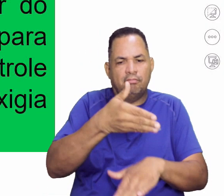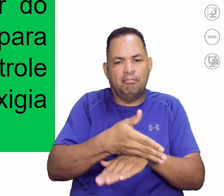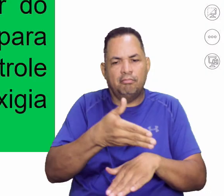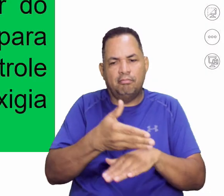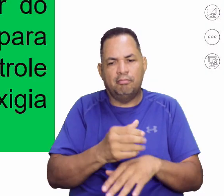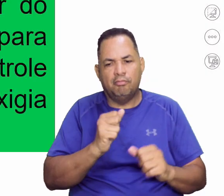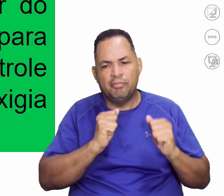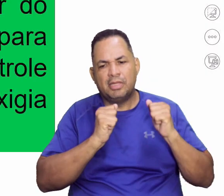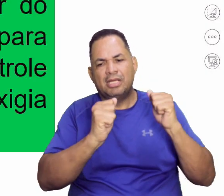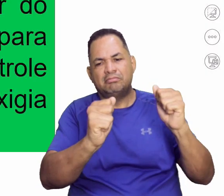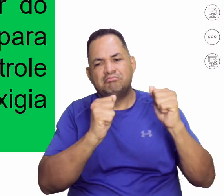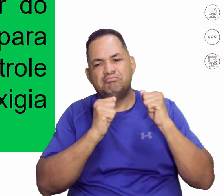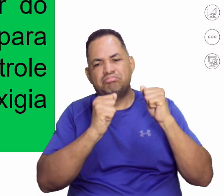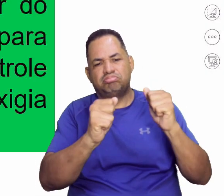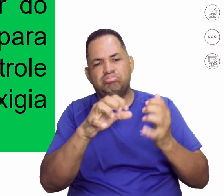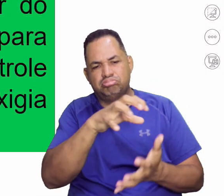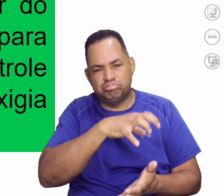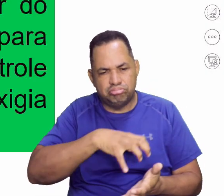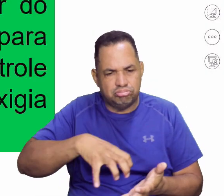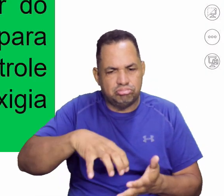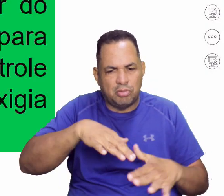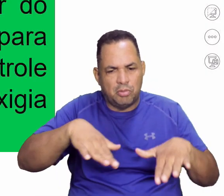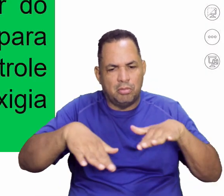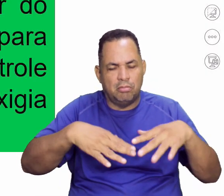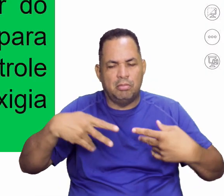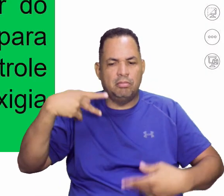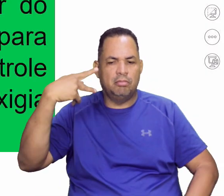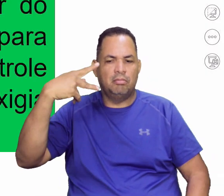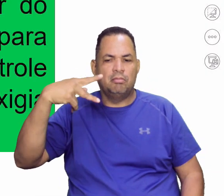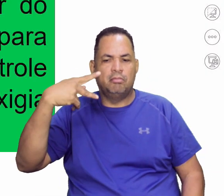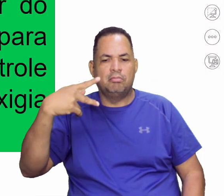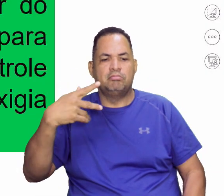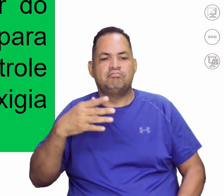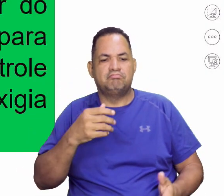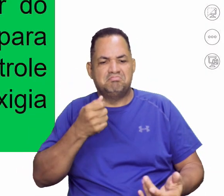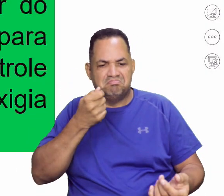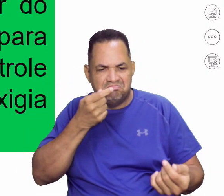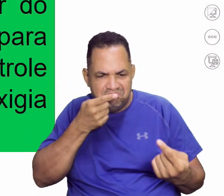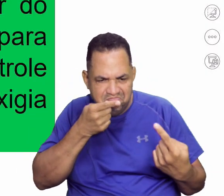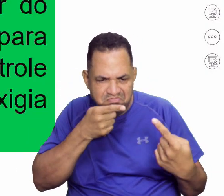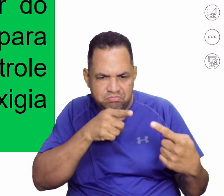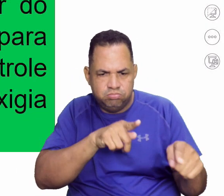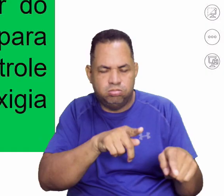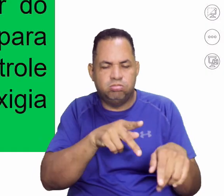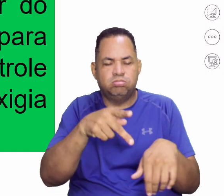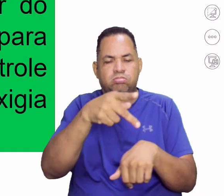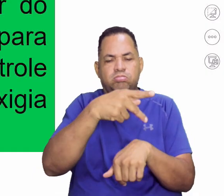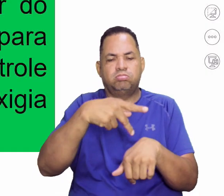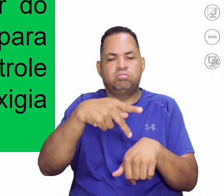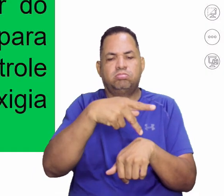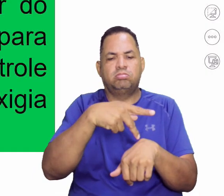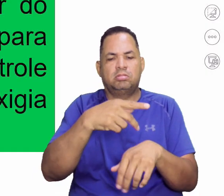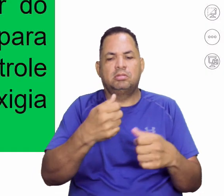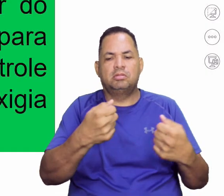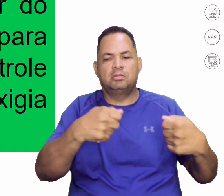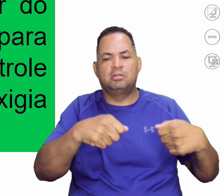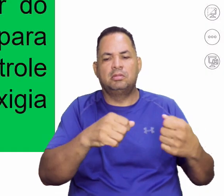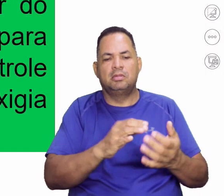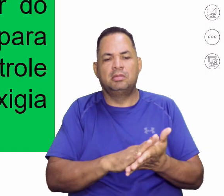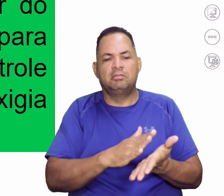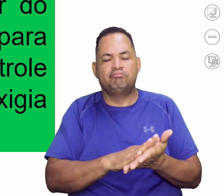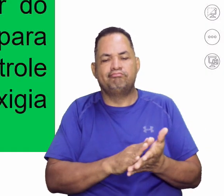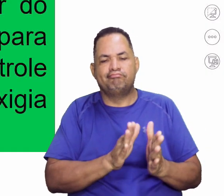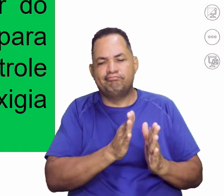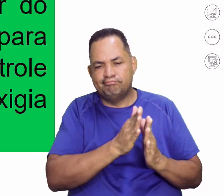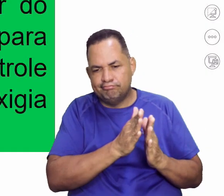de greves, protestos e movimentos políticos que pressionaram as potências coloniais. Com